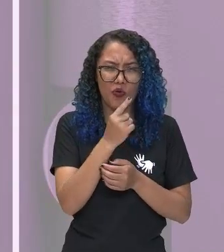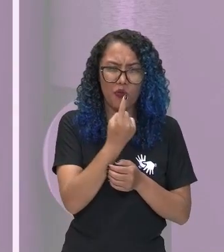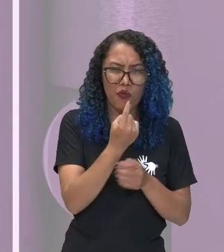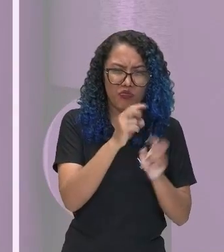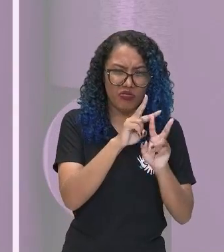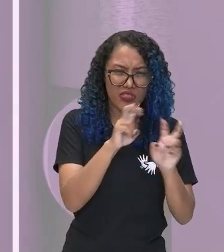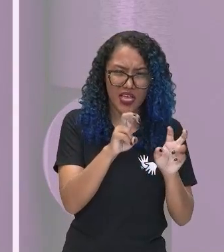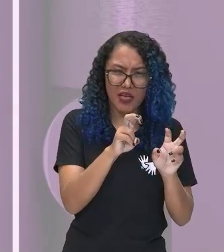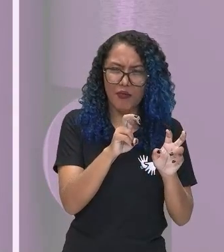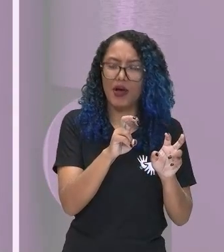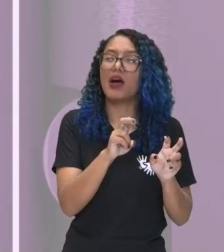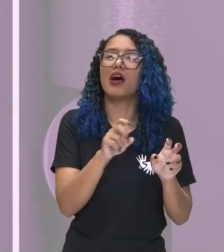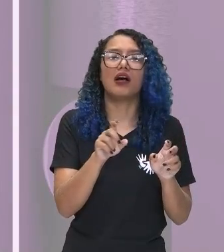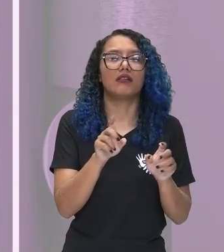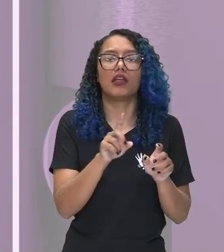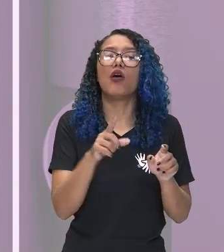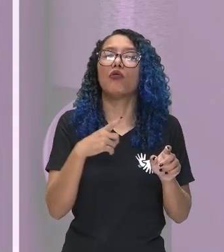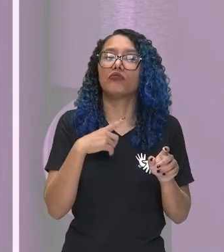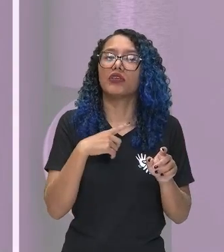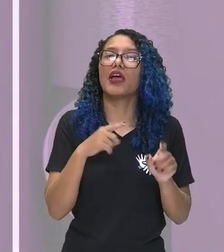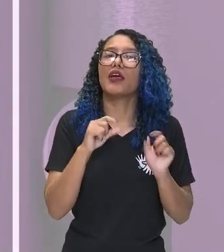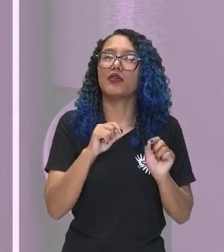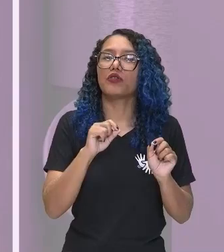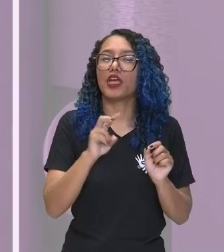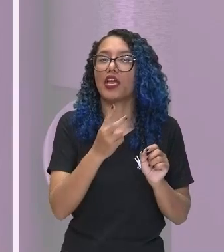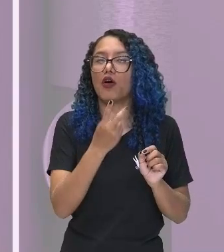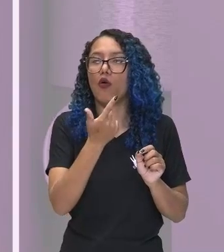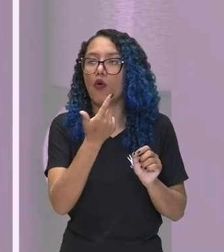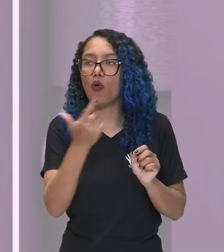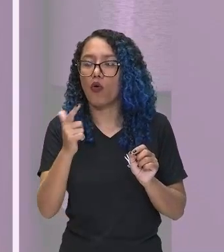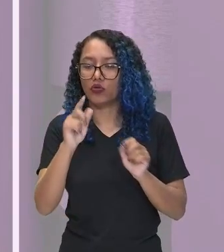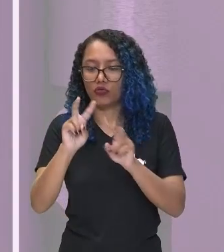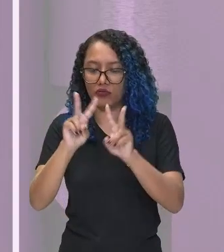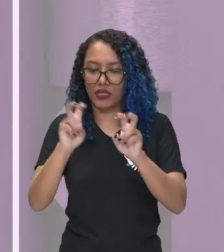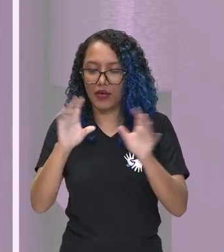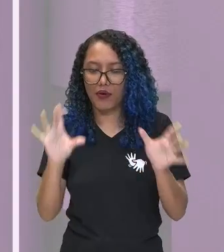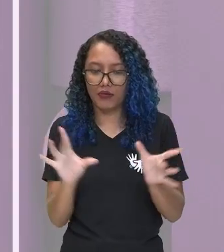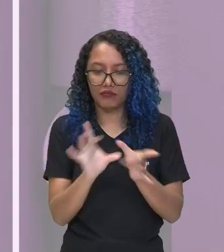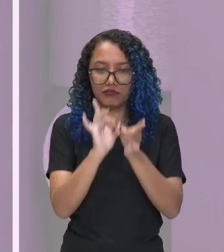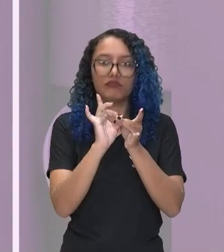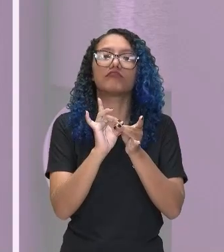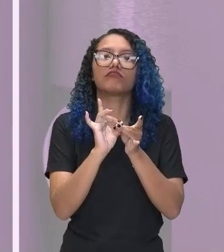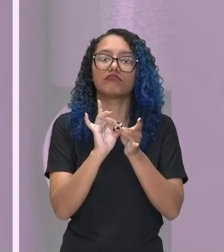Aquilo ali está linkado ao outro conteúdo e que acaba